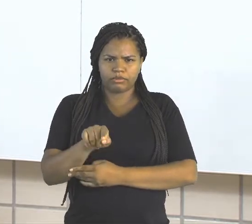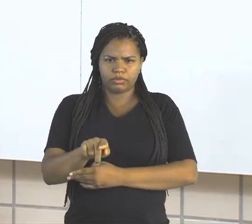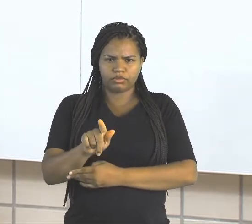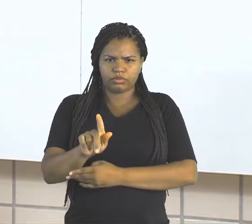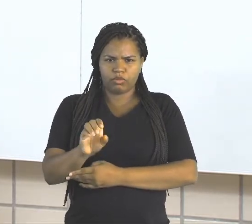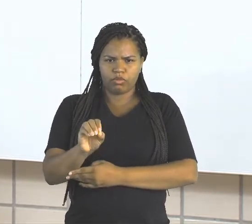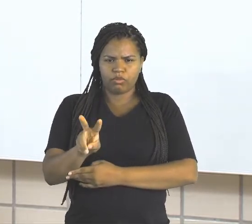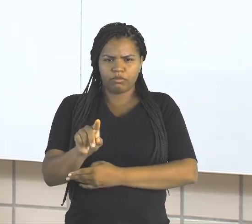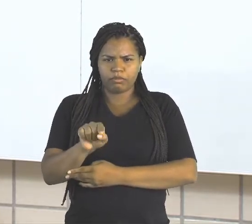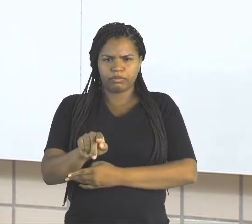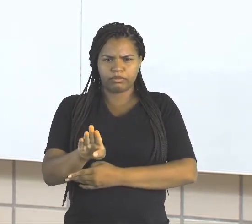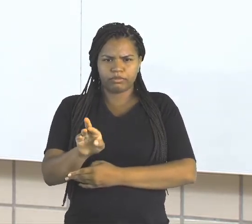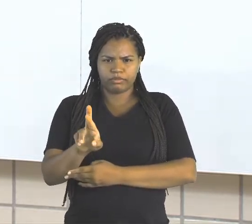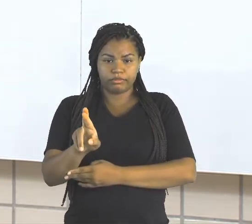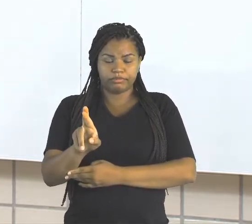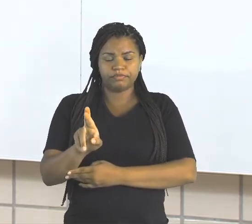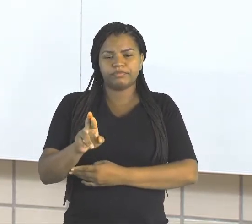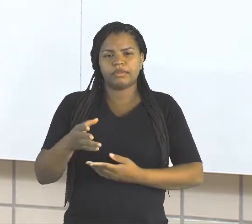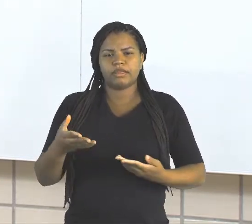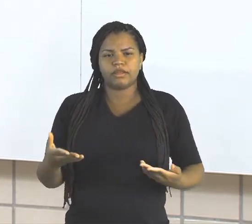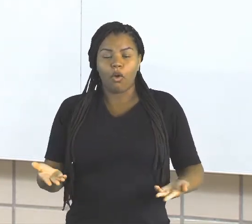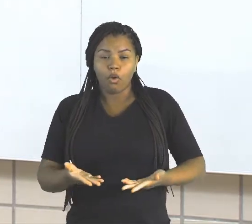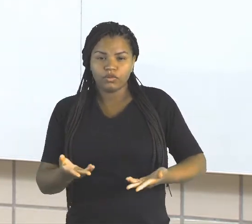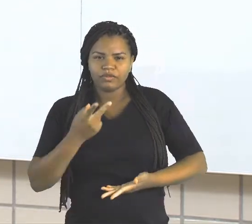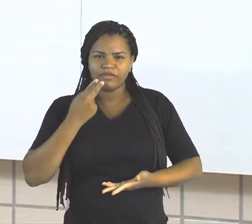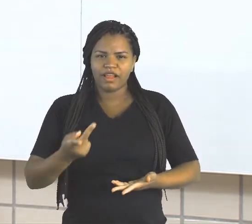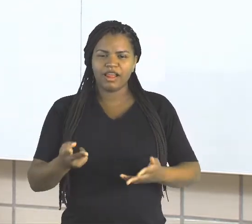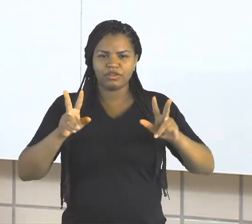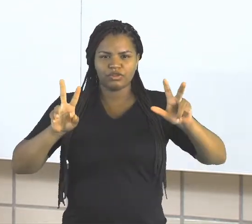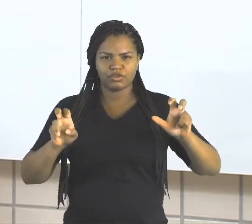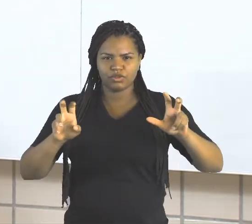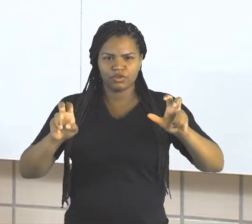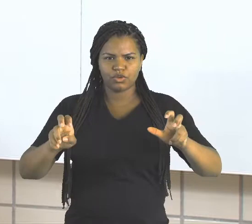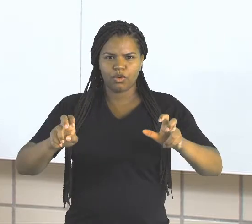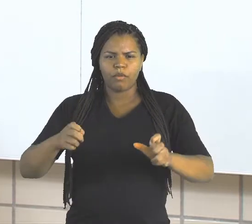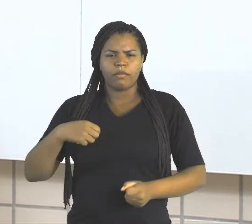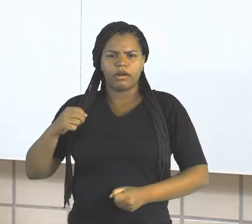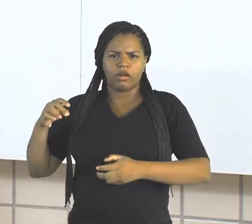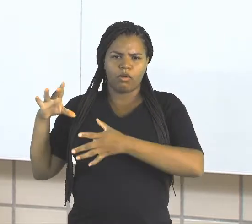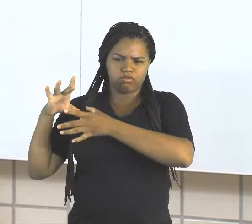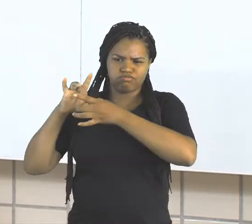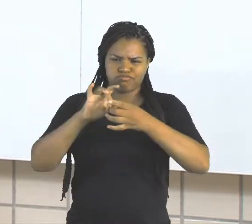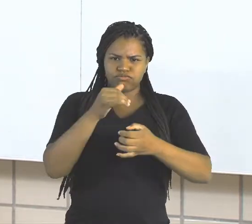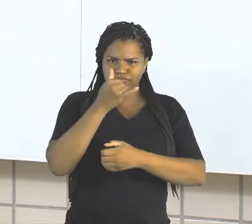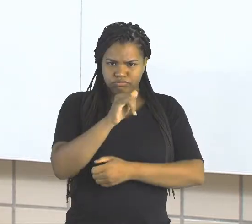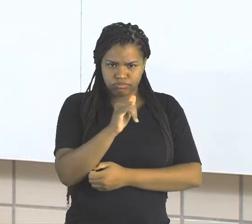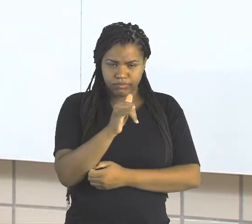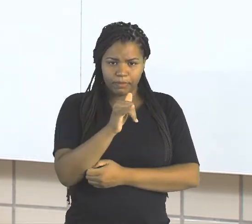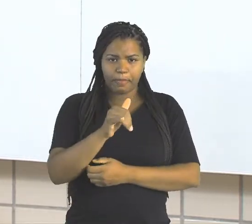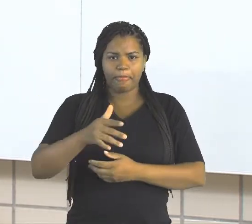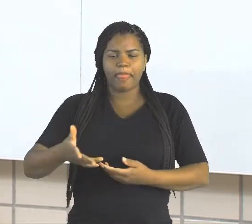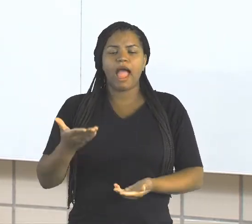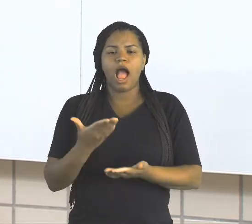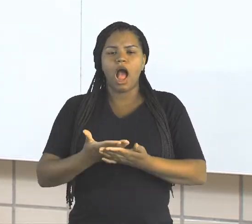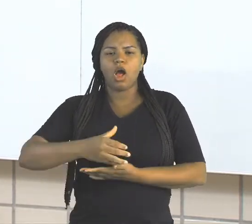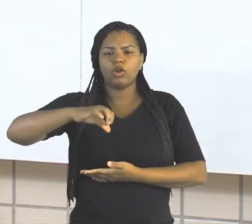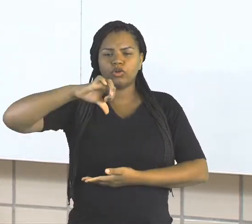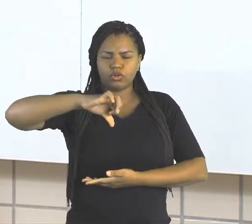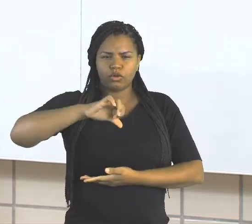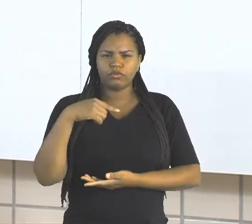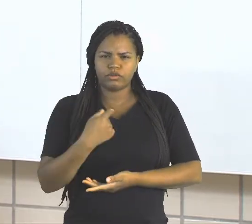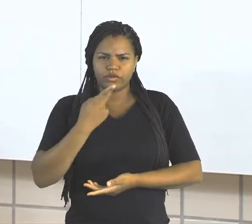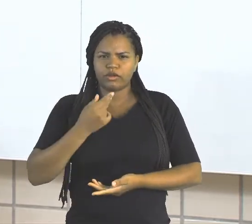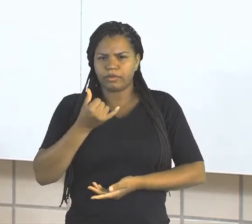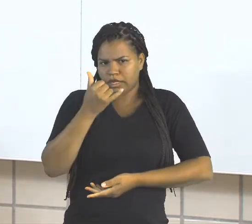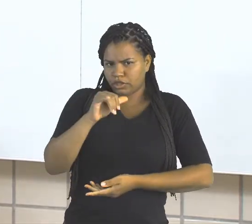www.educacãopalmas.to.gov.br. Hoje nós vamos falar sobre corrente elétrica. Na nossa aula anterior, que foi a aula 9, nós falamos sobre energia e hoje